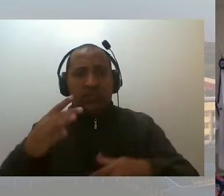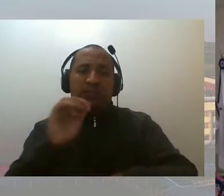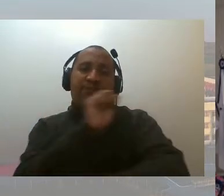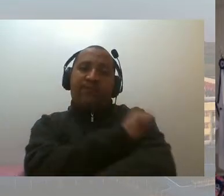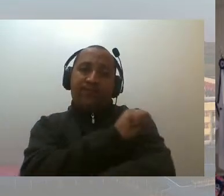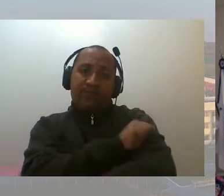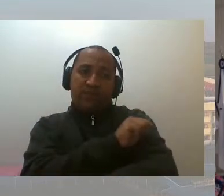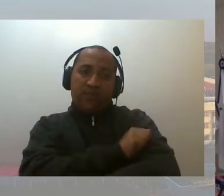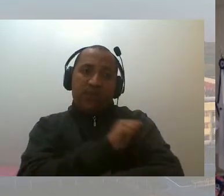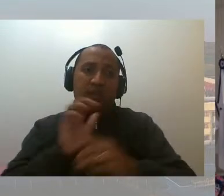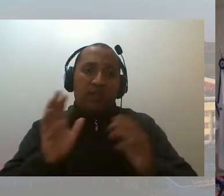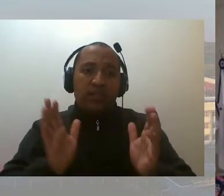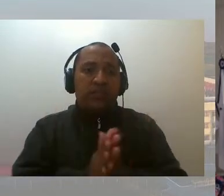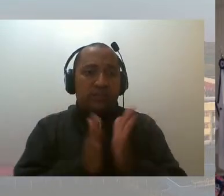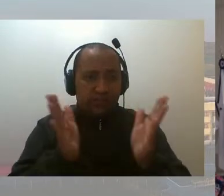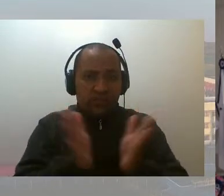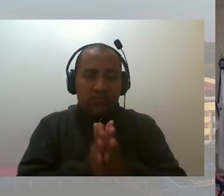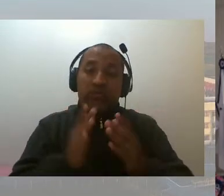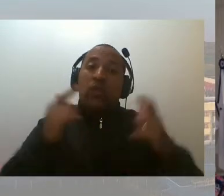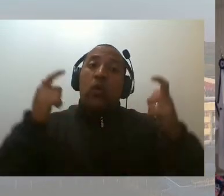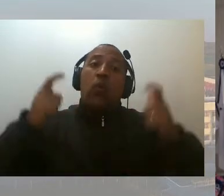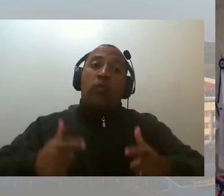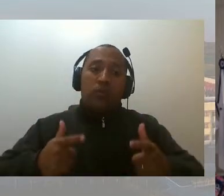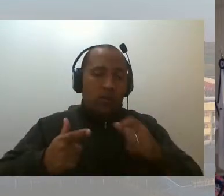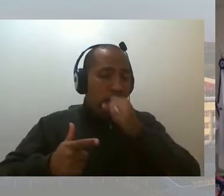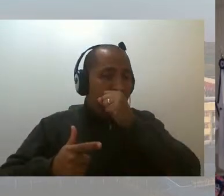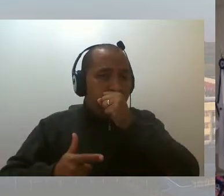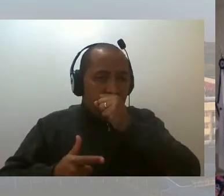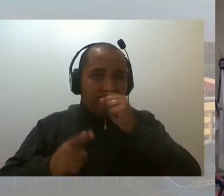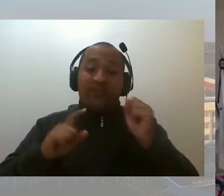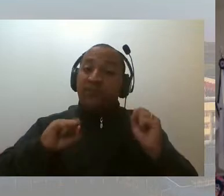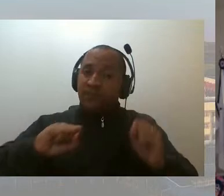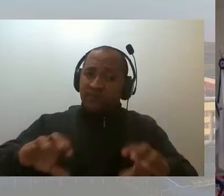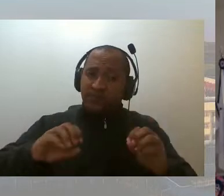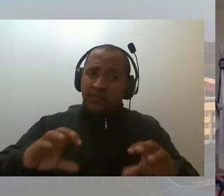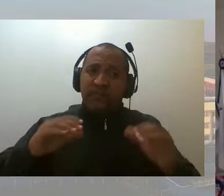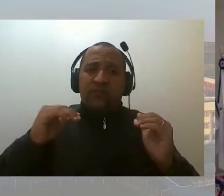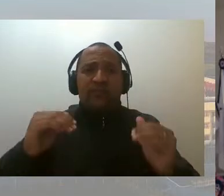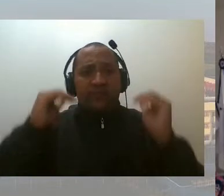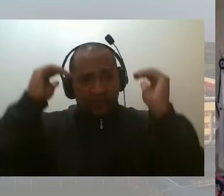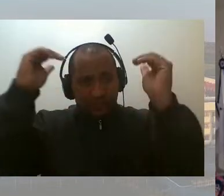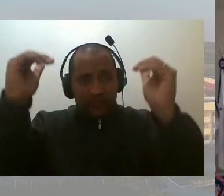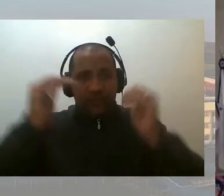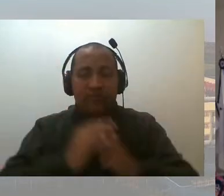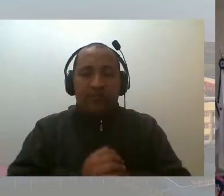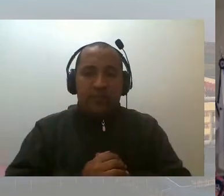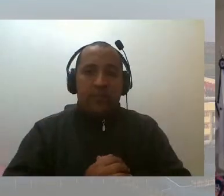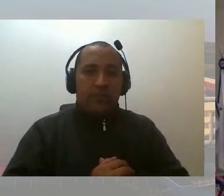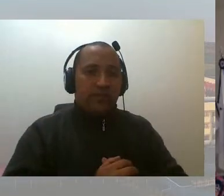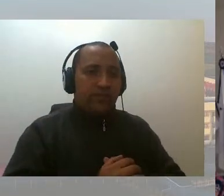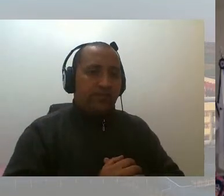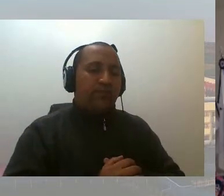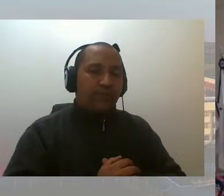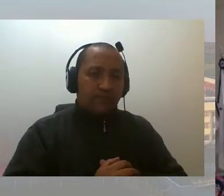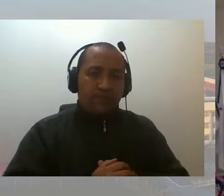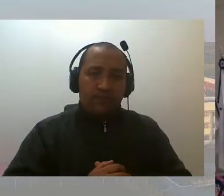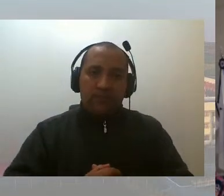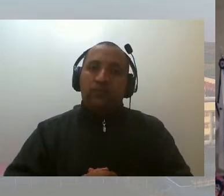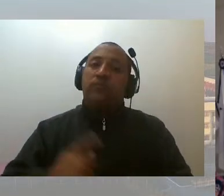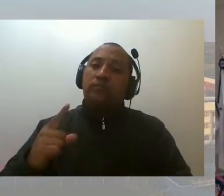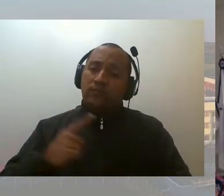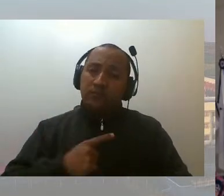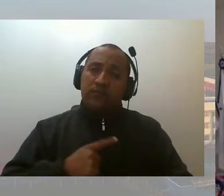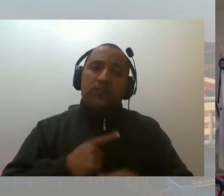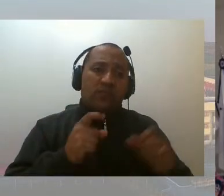eu, estão no ensino superior. Esse acesso se deu graças à expansão universitária,